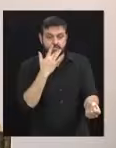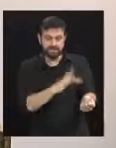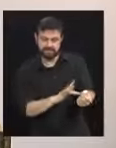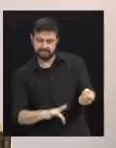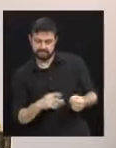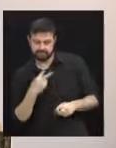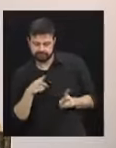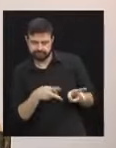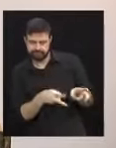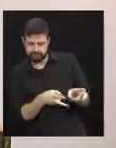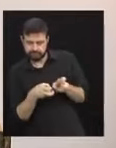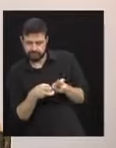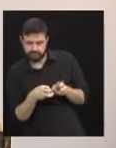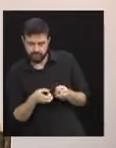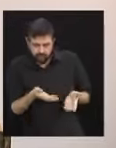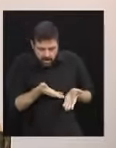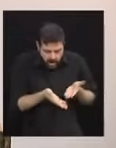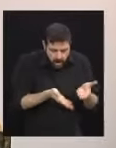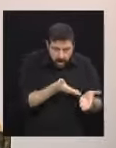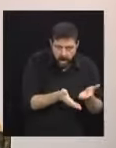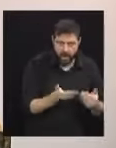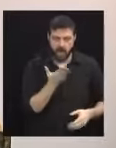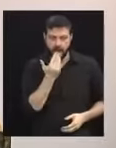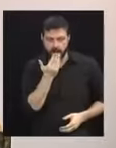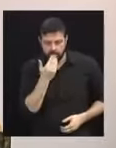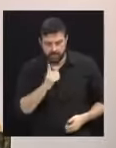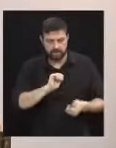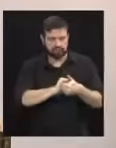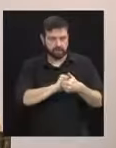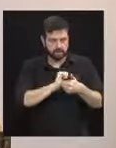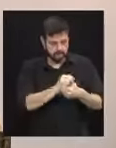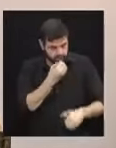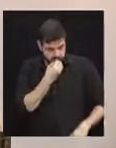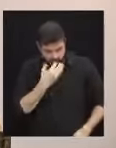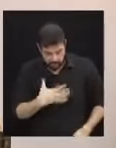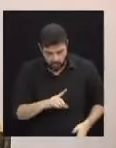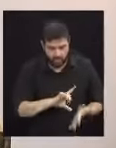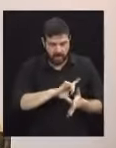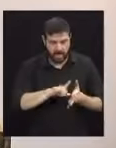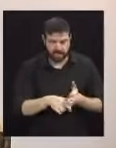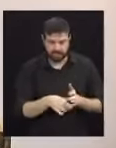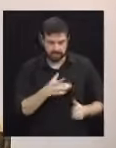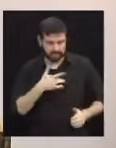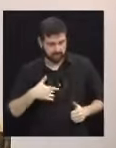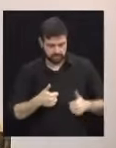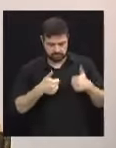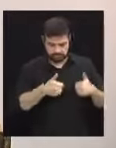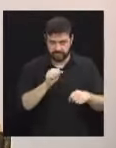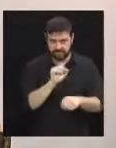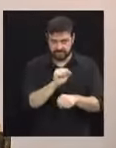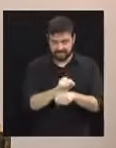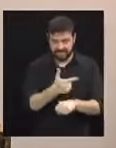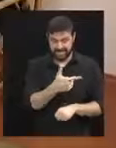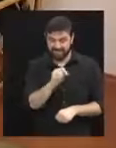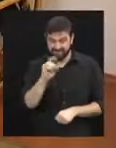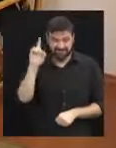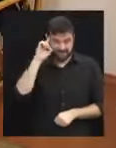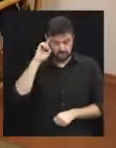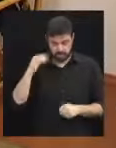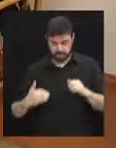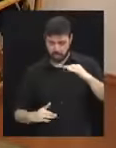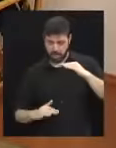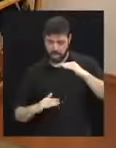isolado. E aí a gente vai tratando com comida boa, né? Ração de boa qualidade. Saiu o resultado, se tiver tudo ok, a gente espera ainda 20 dias para ver